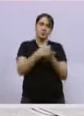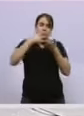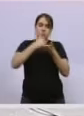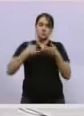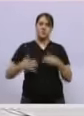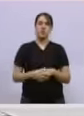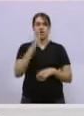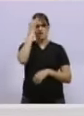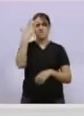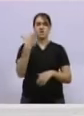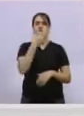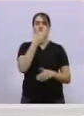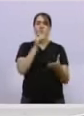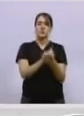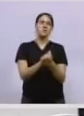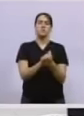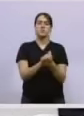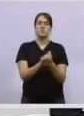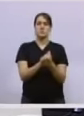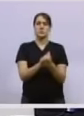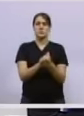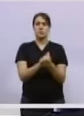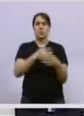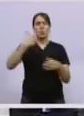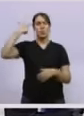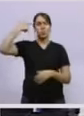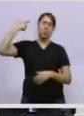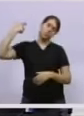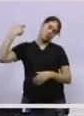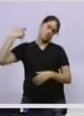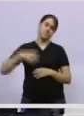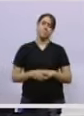que é fácil ver seu marido, seus três filhos sendo mortos no sinal de trânsito,